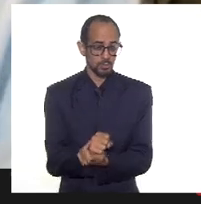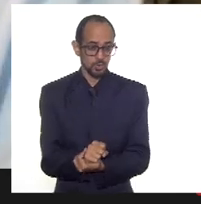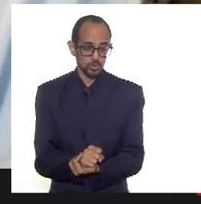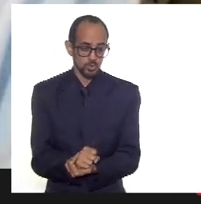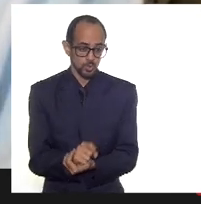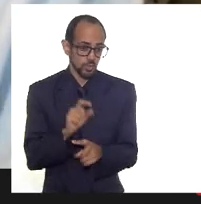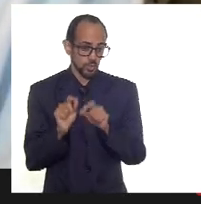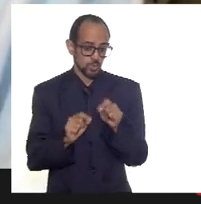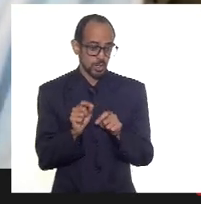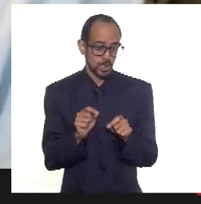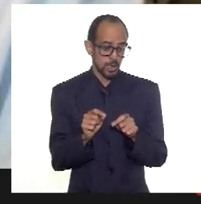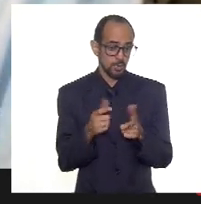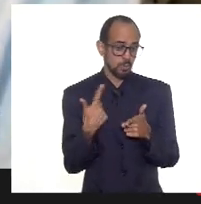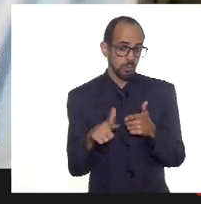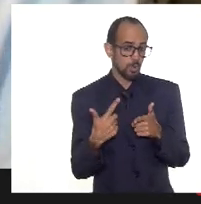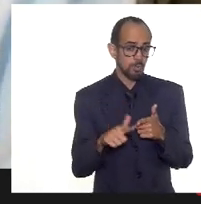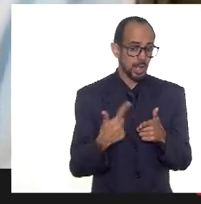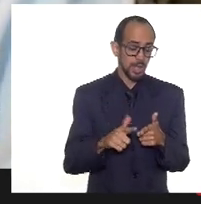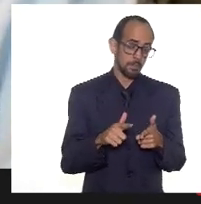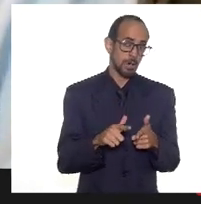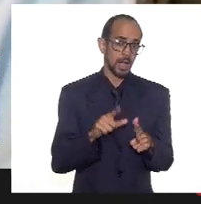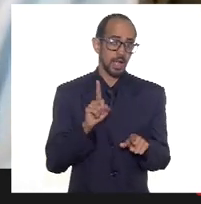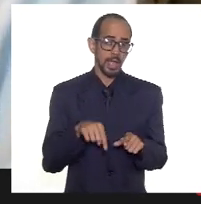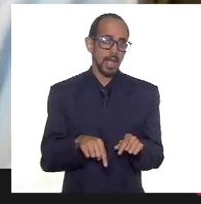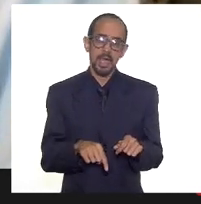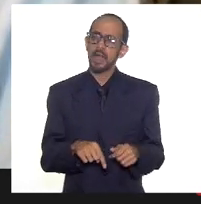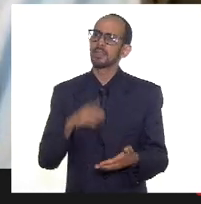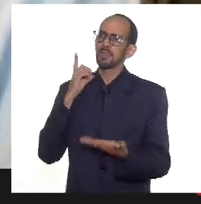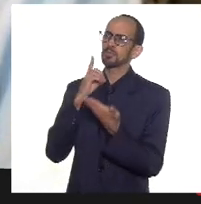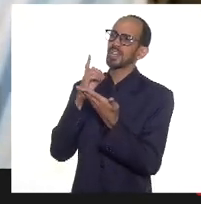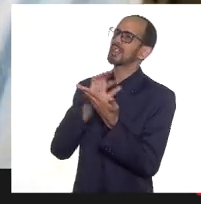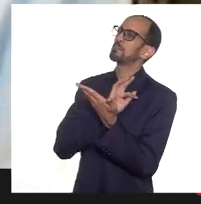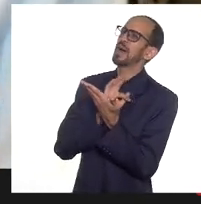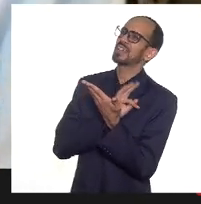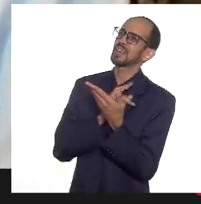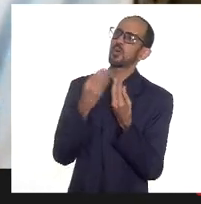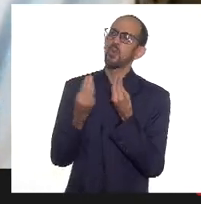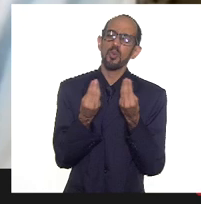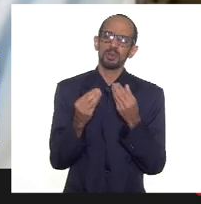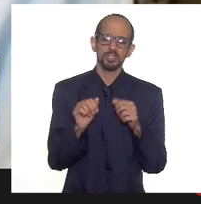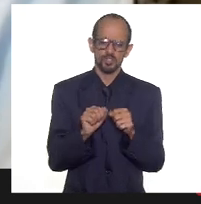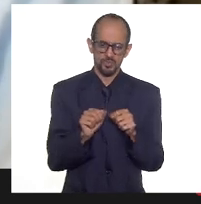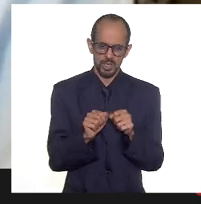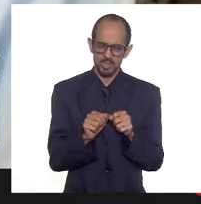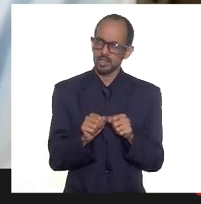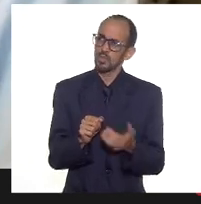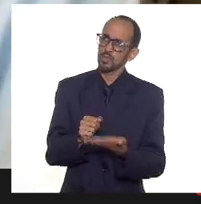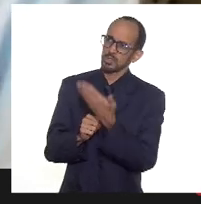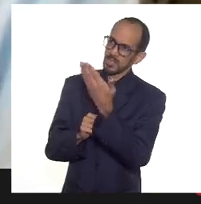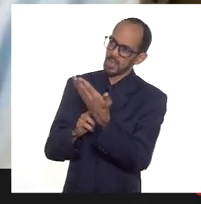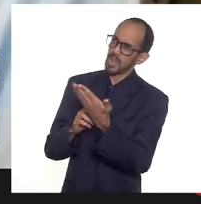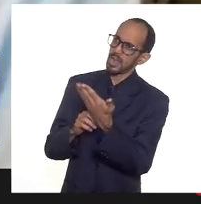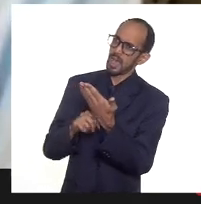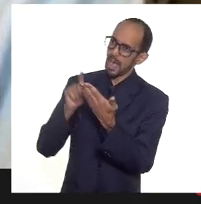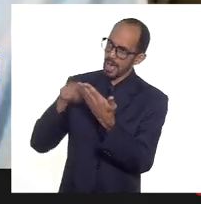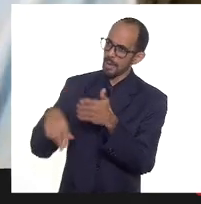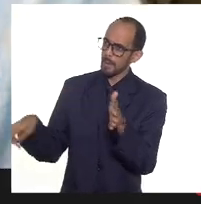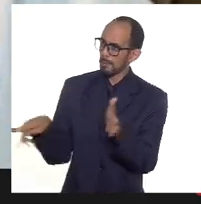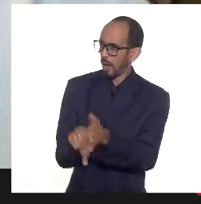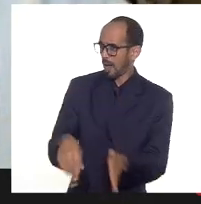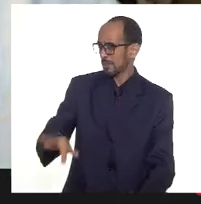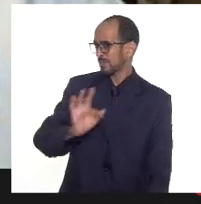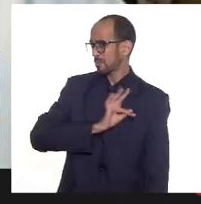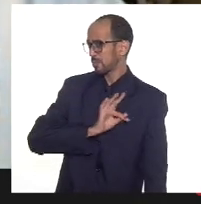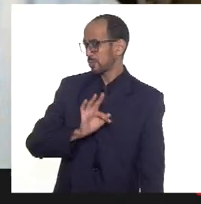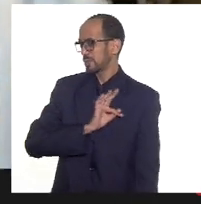o grande problema, Marta, como é que a gente faz com um assunto desse, né? Você é policial, talvez você possa até nos ajudar, eu não sei realmente.